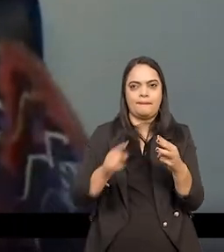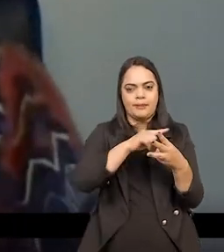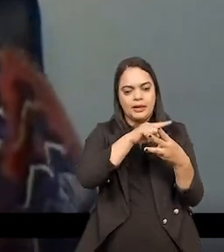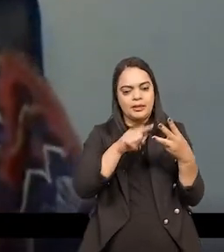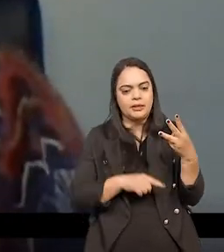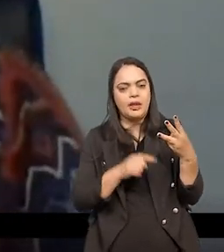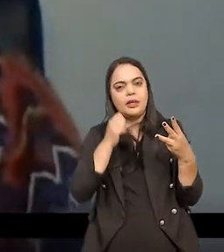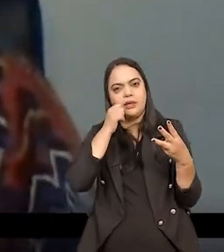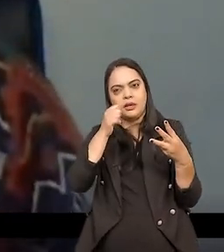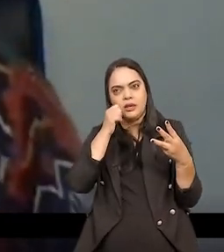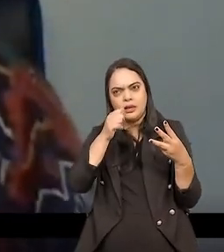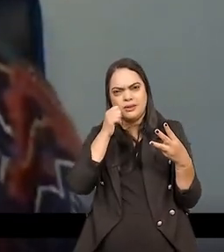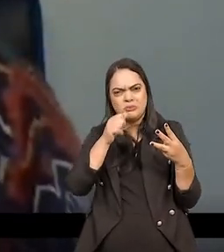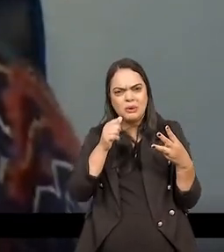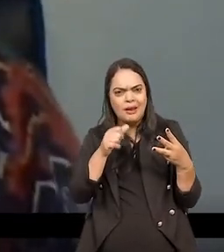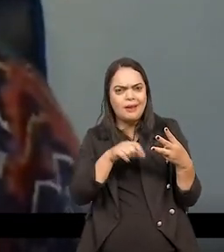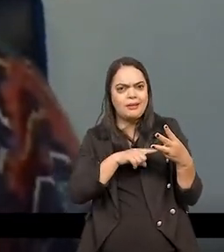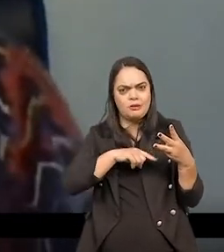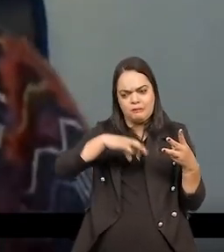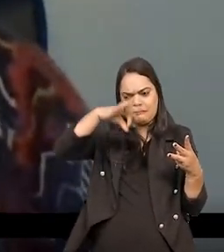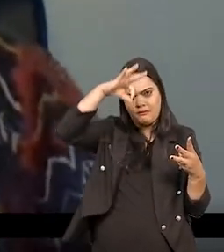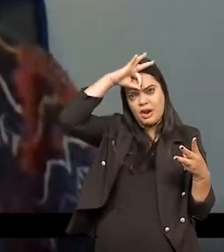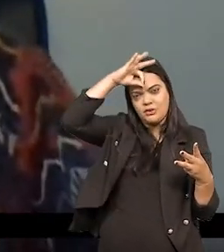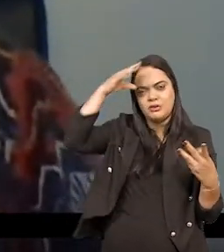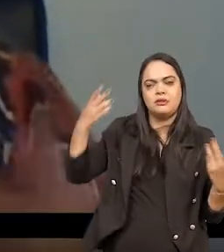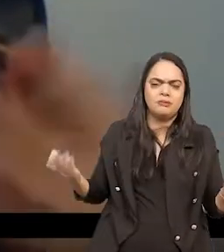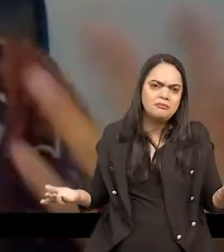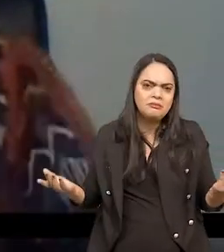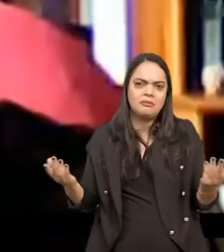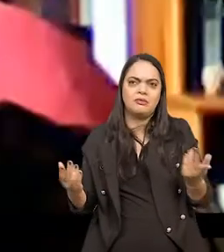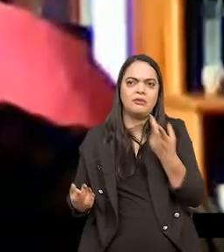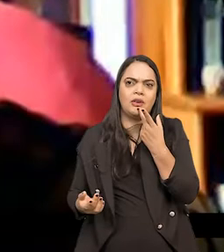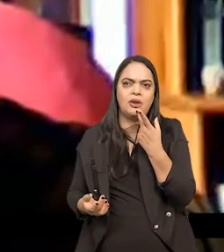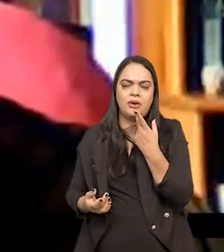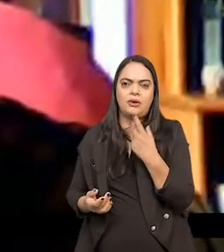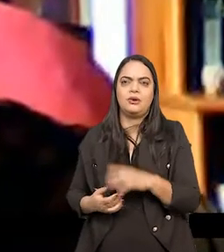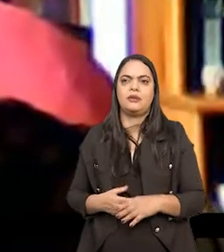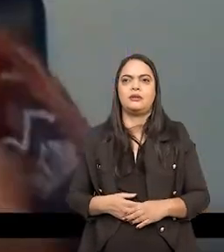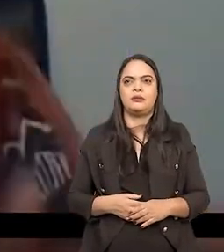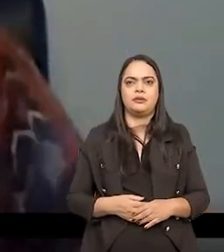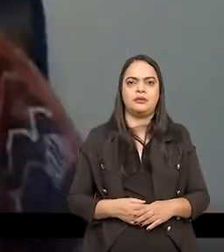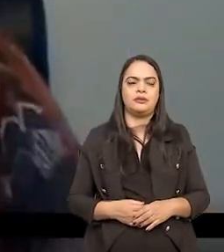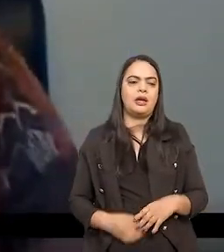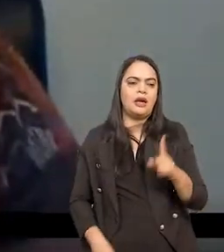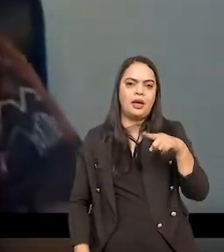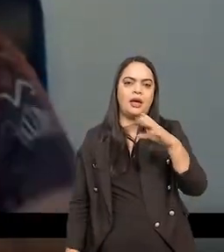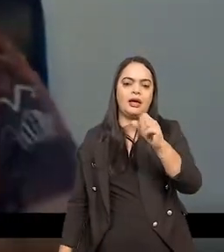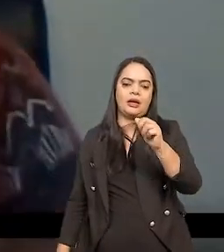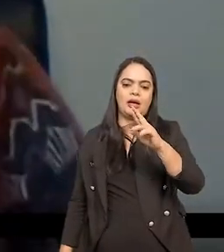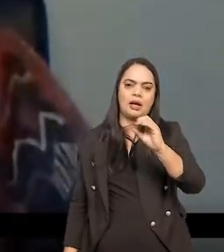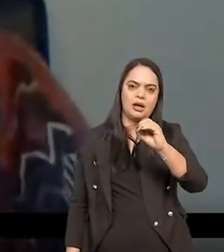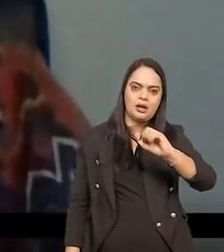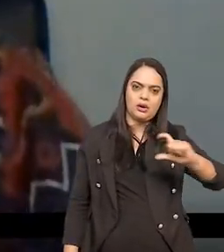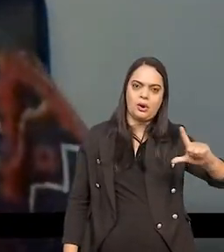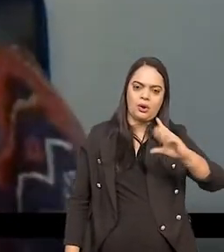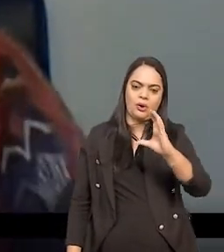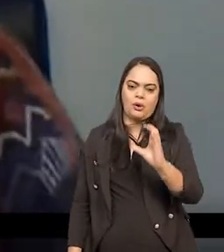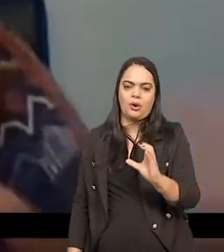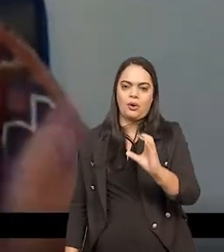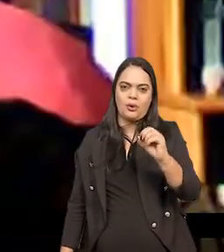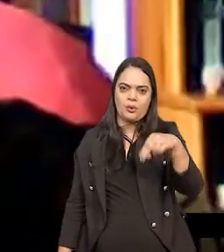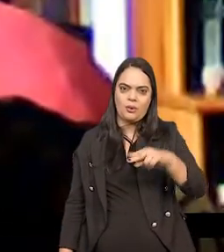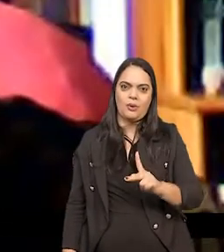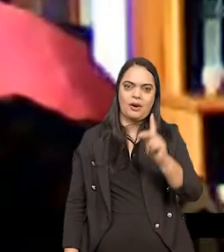né, bem vagina, uma coisa assim, ela usou uma expressão. E aí, falou que é a Carol Conká. Sim. Isso, a Carol Conká, isso, ela. Eu estava em dúvida se era ela. Eu